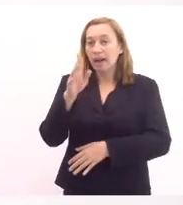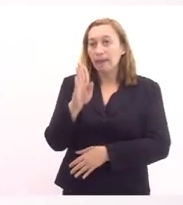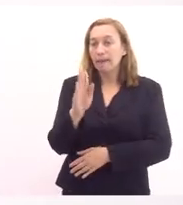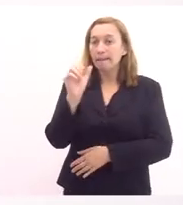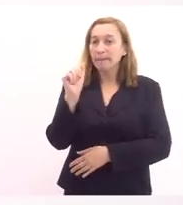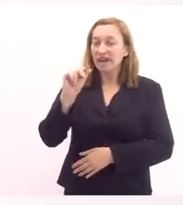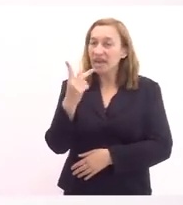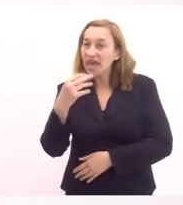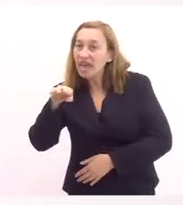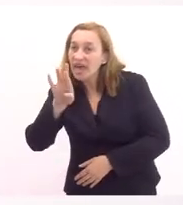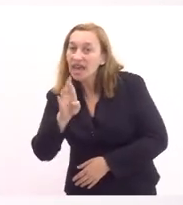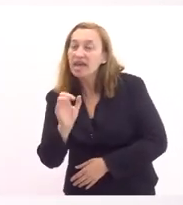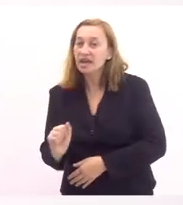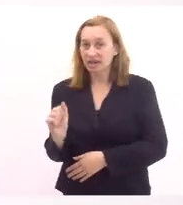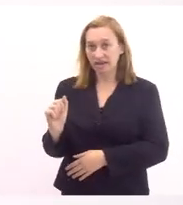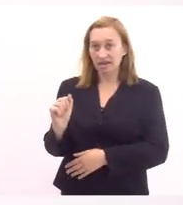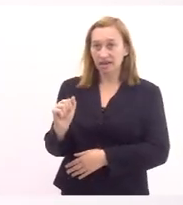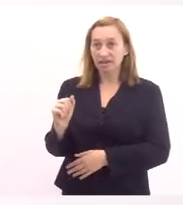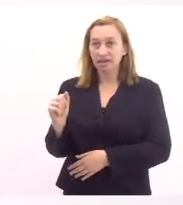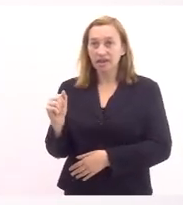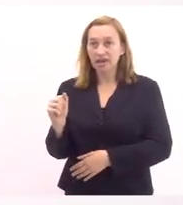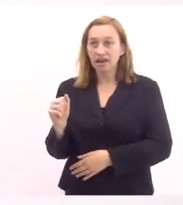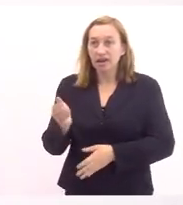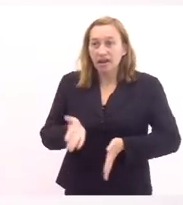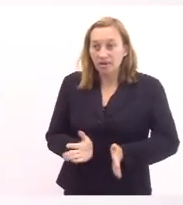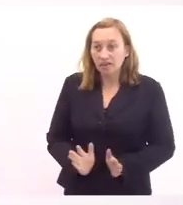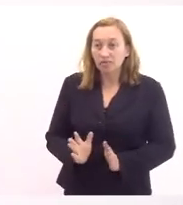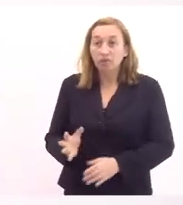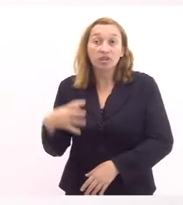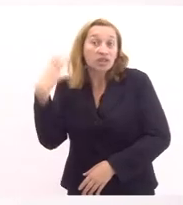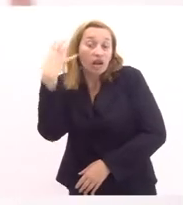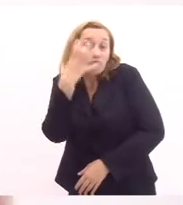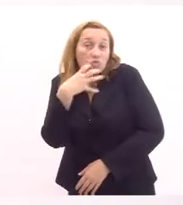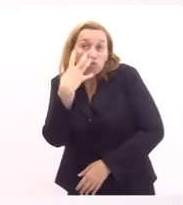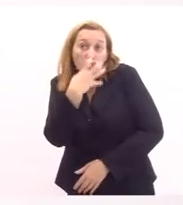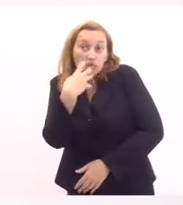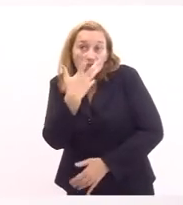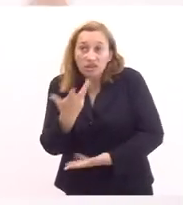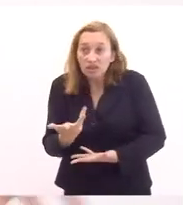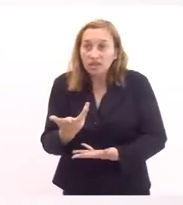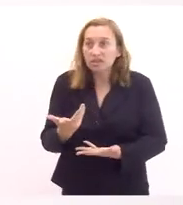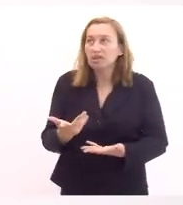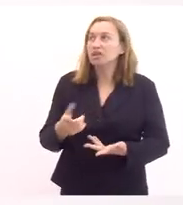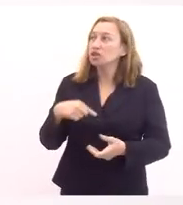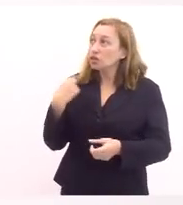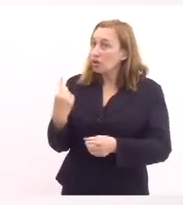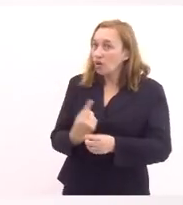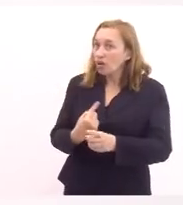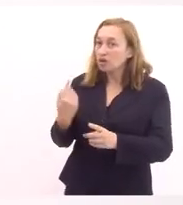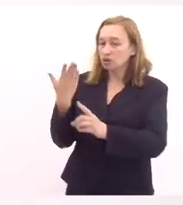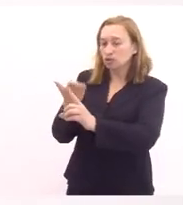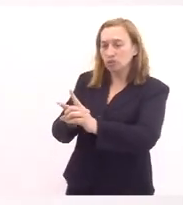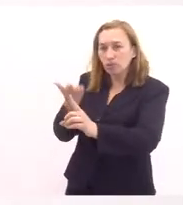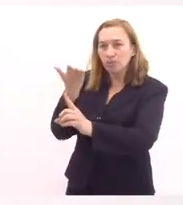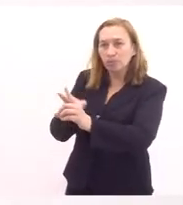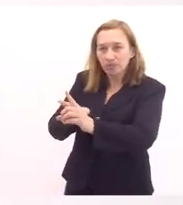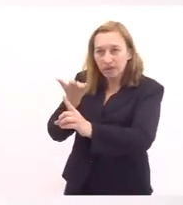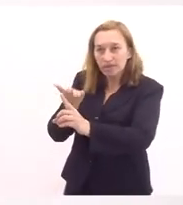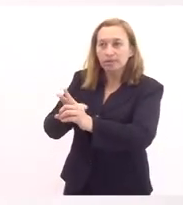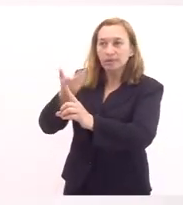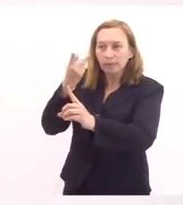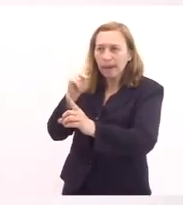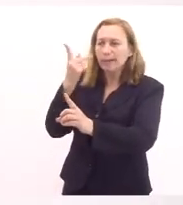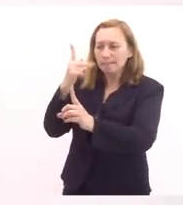quando na verdade o que nós Douglas estamos pregando né porque é é um é um trabalho de pregação